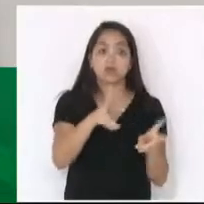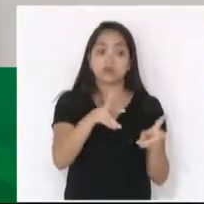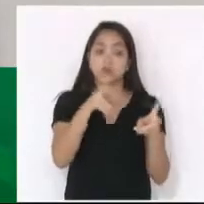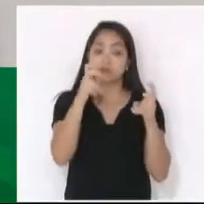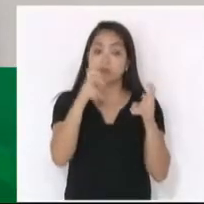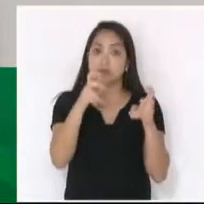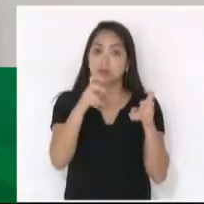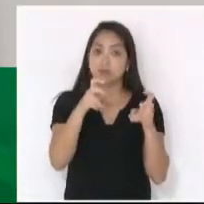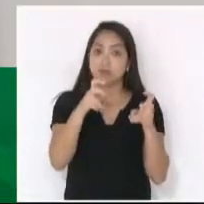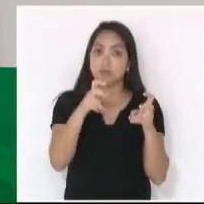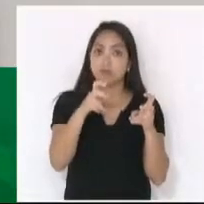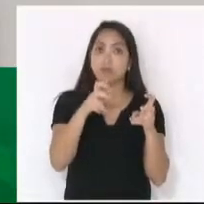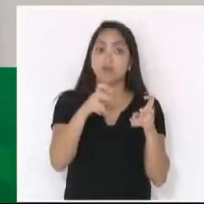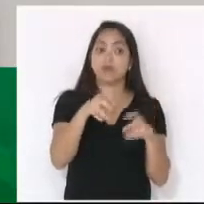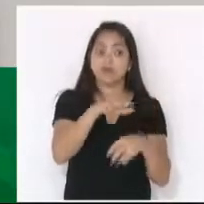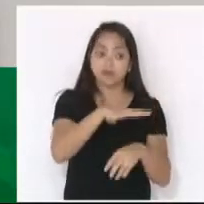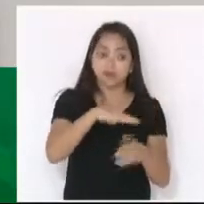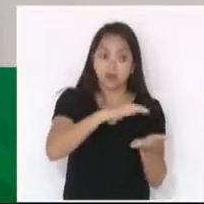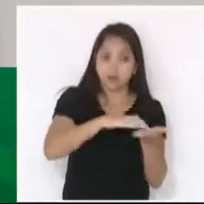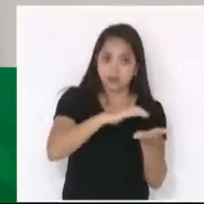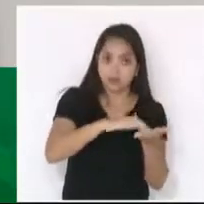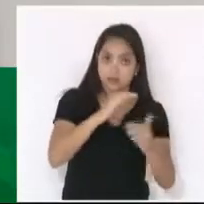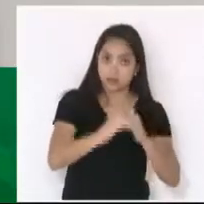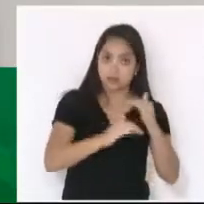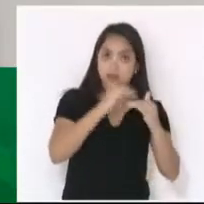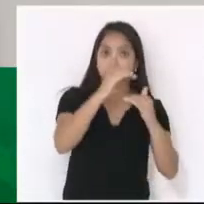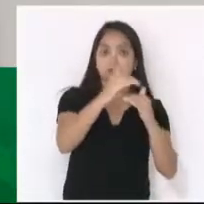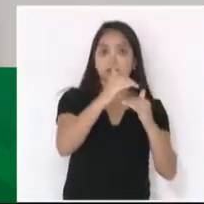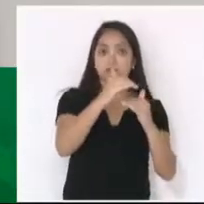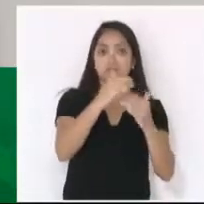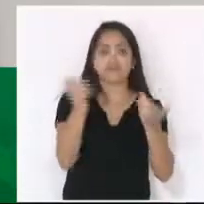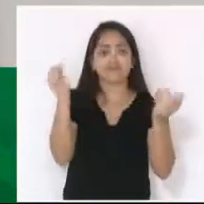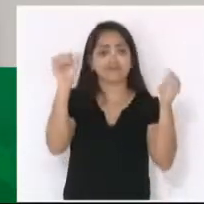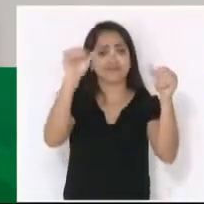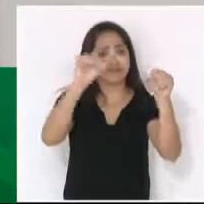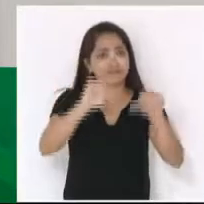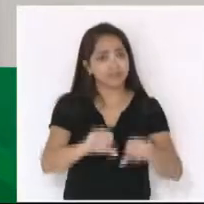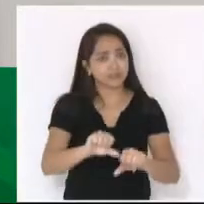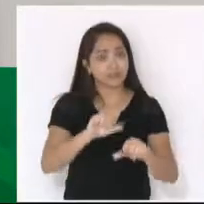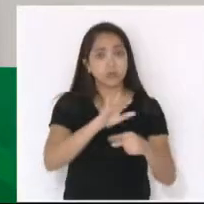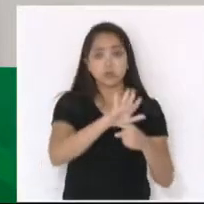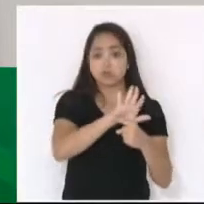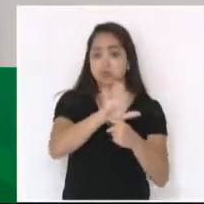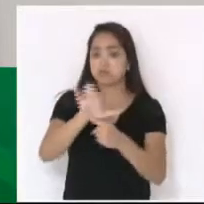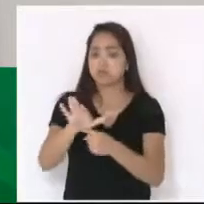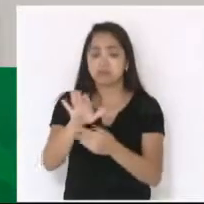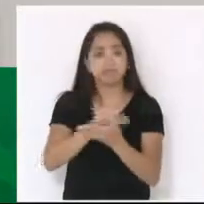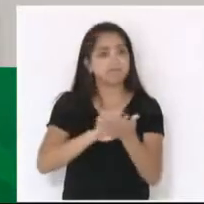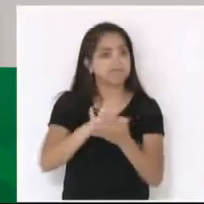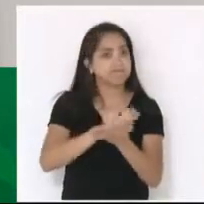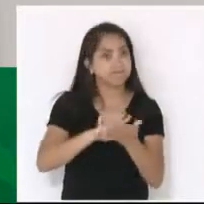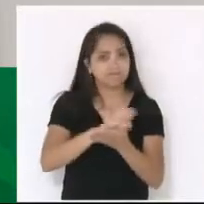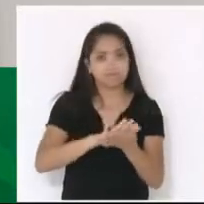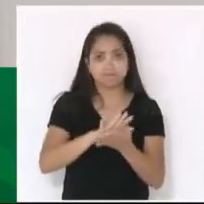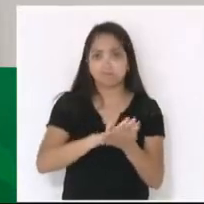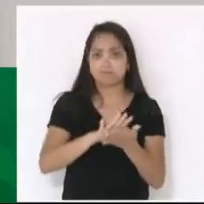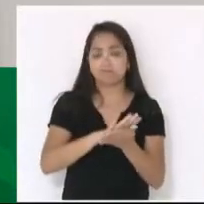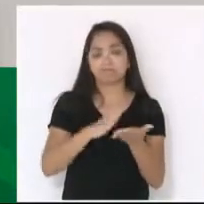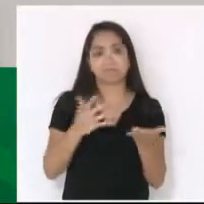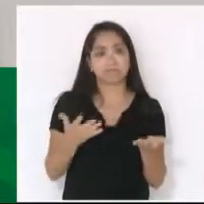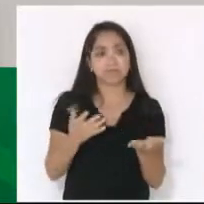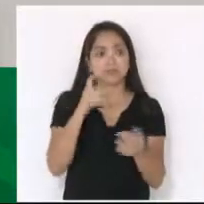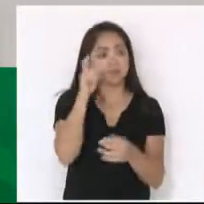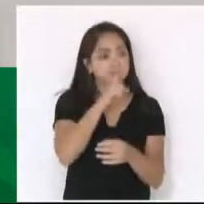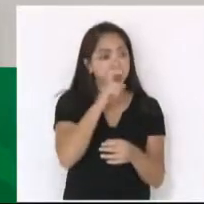que as regionais foram um grande fracasso uma grande enganação para o povo de Santa